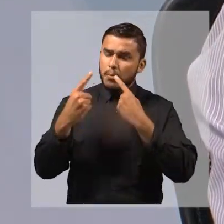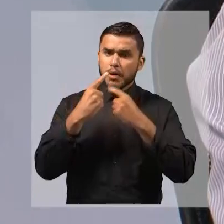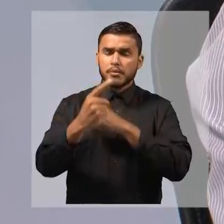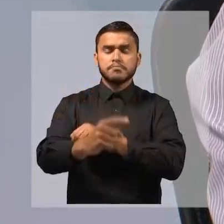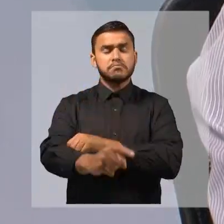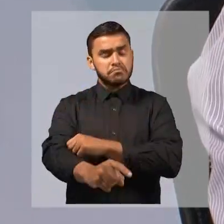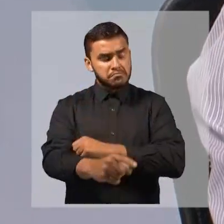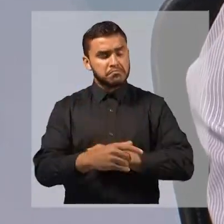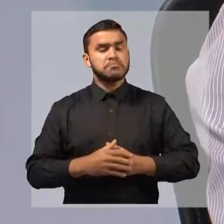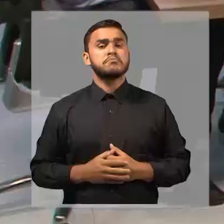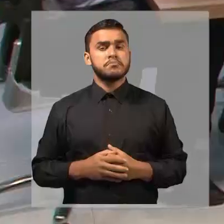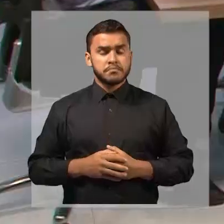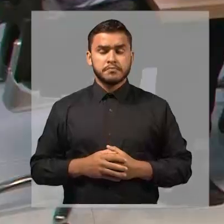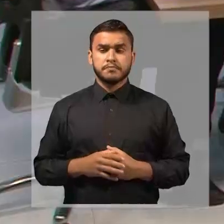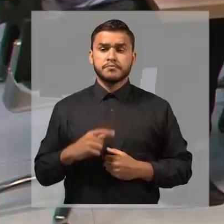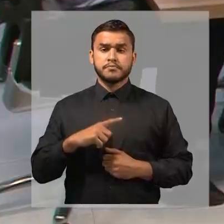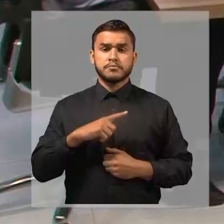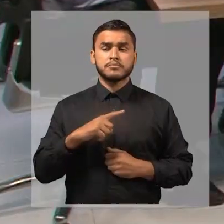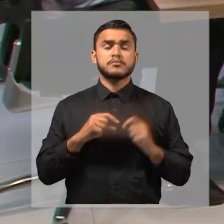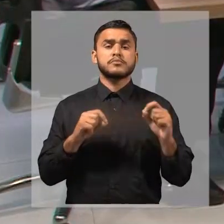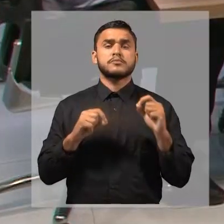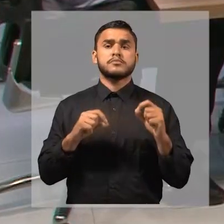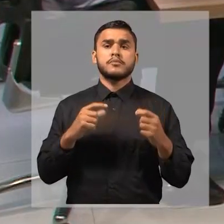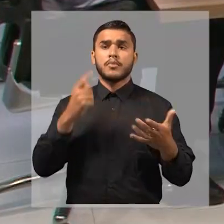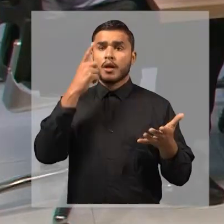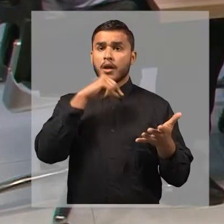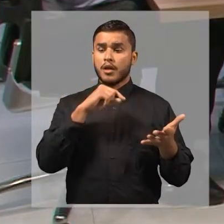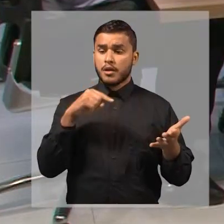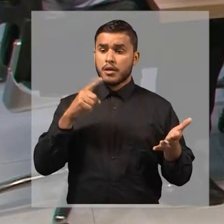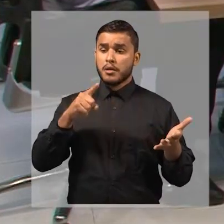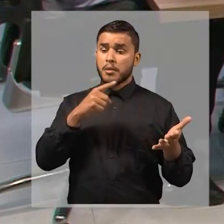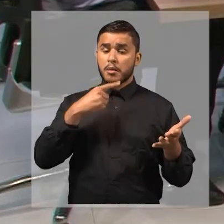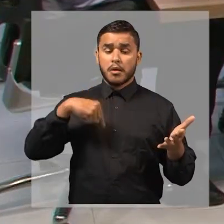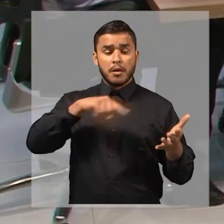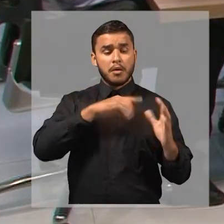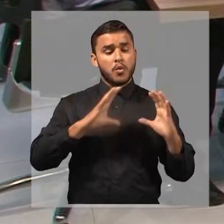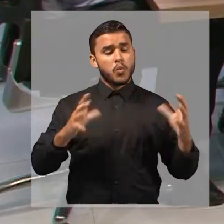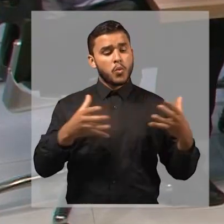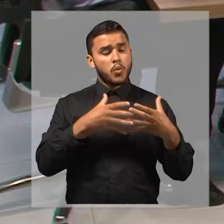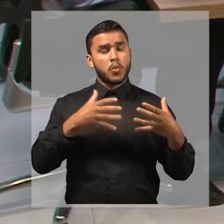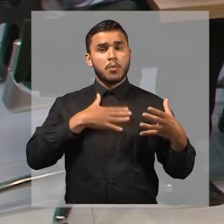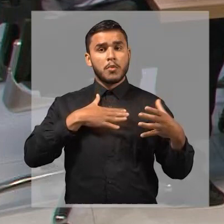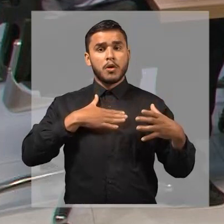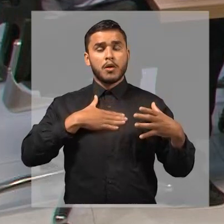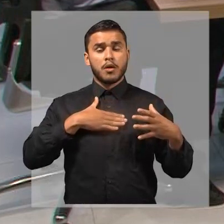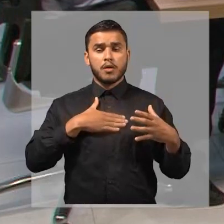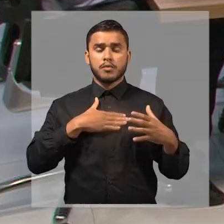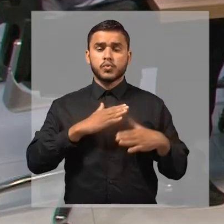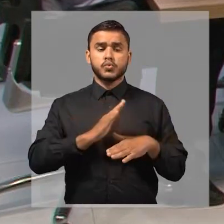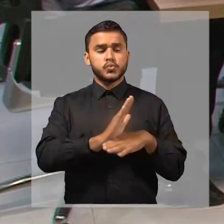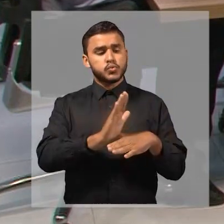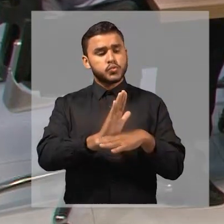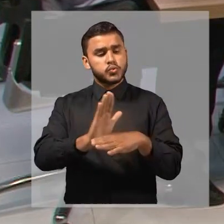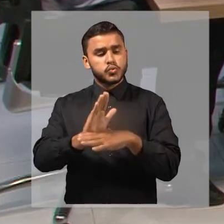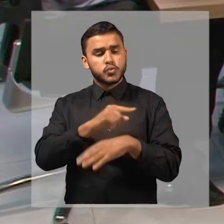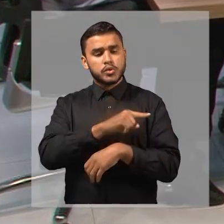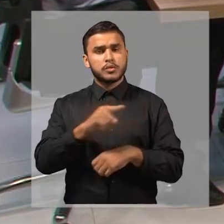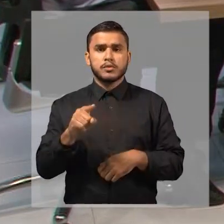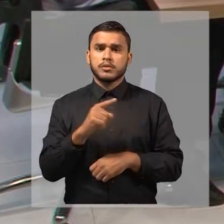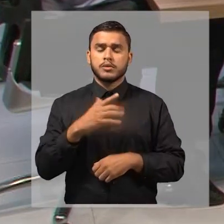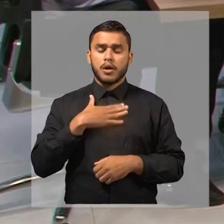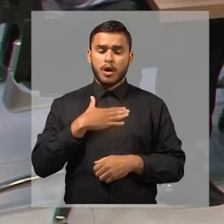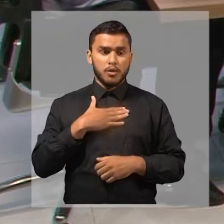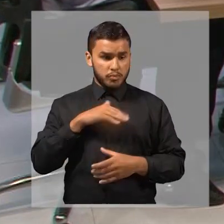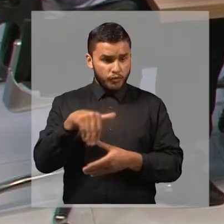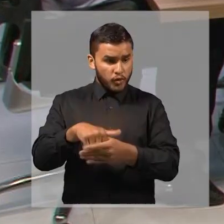dialogar e, portanto, distribuir o poder com aqueles que o elegeram, também não tem